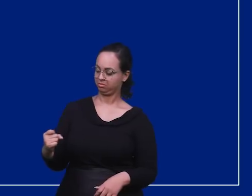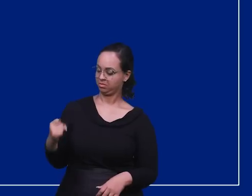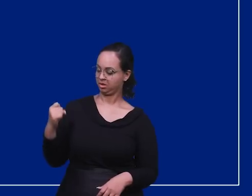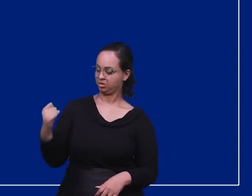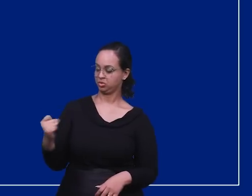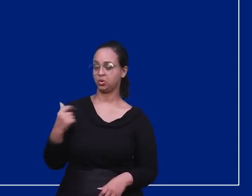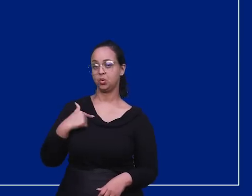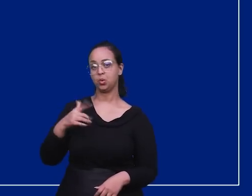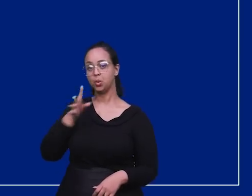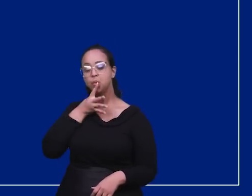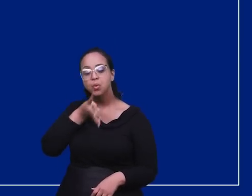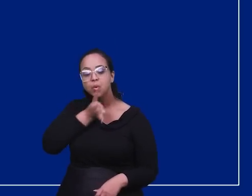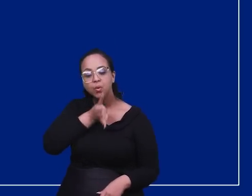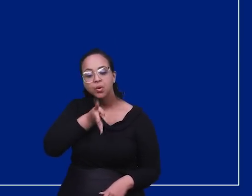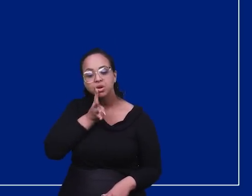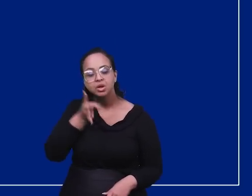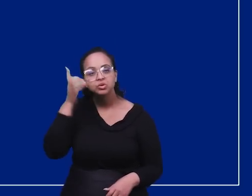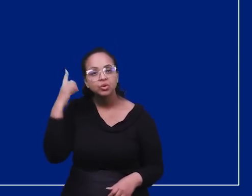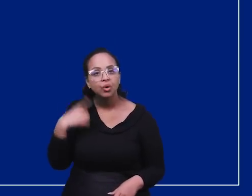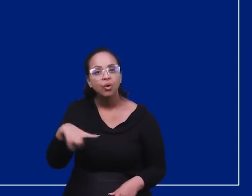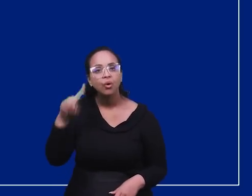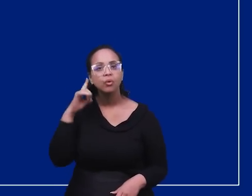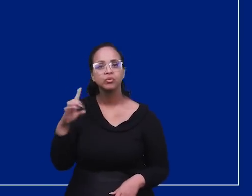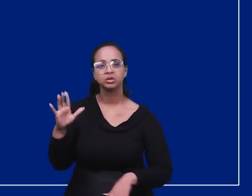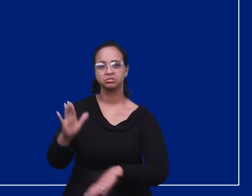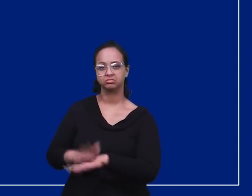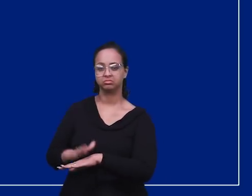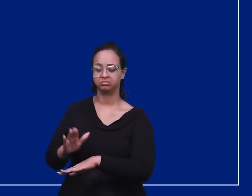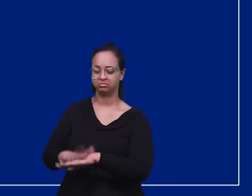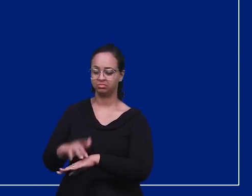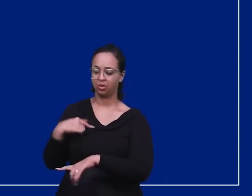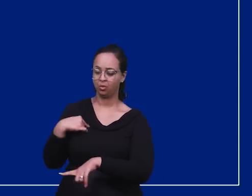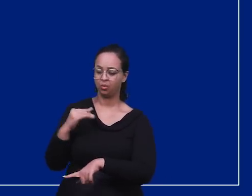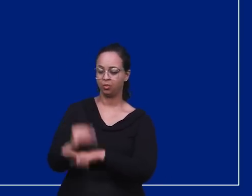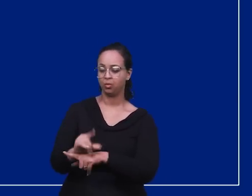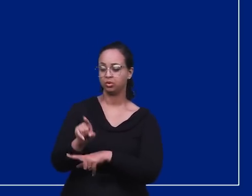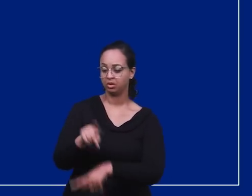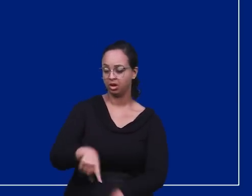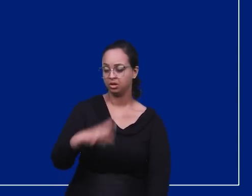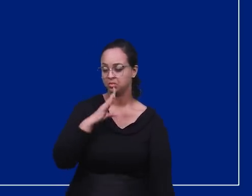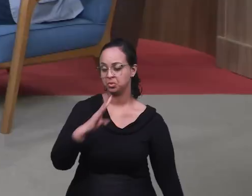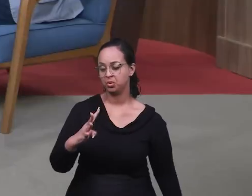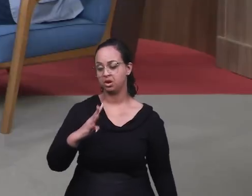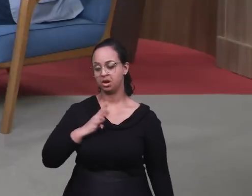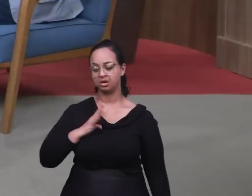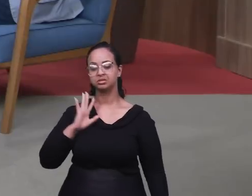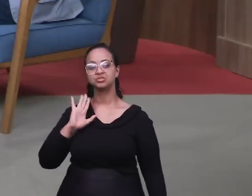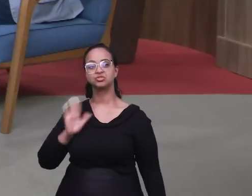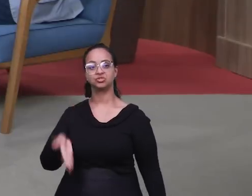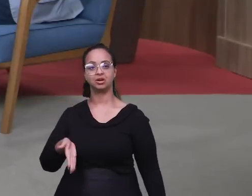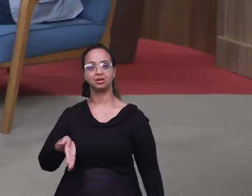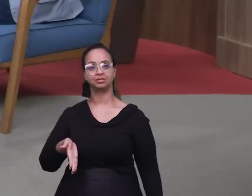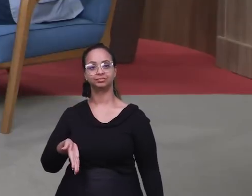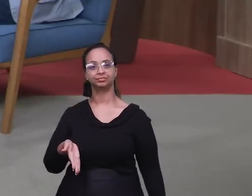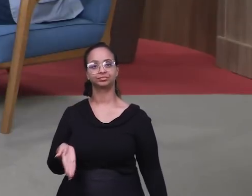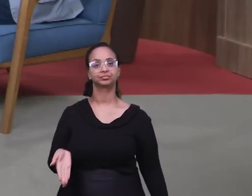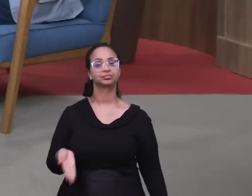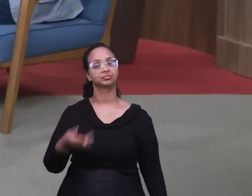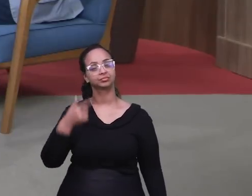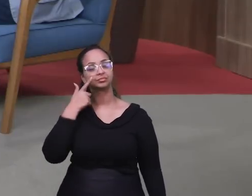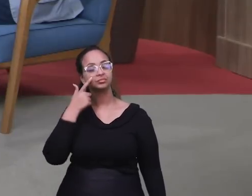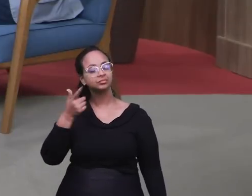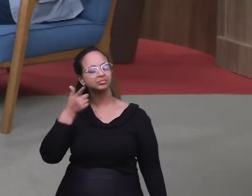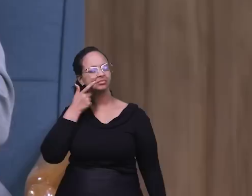pastor e conheço as minhas ovelhas e das minhas sou conhecido. Exatamente. E é interessante,